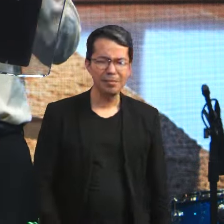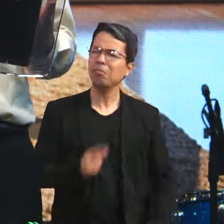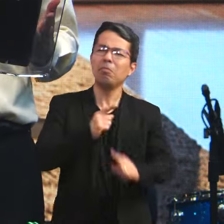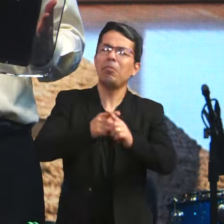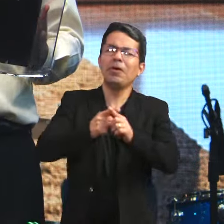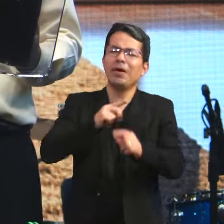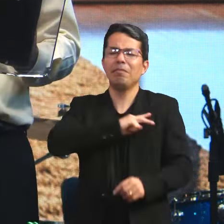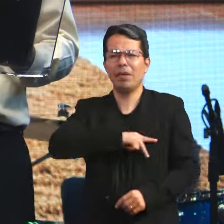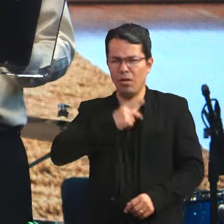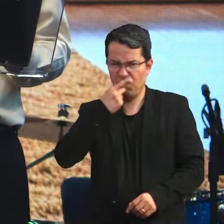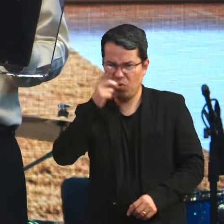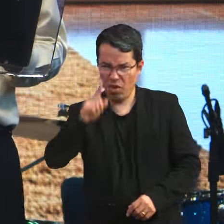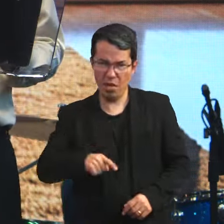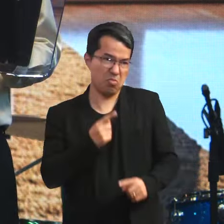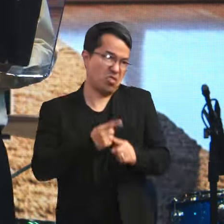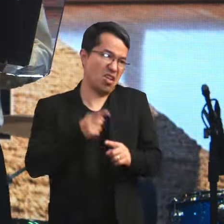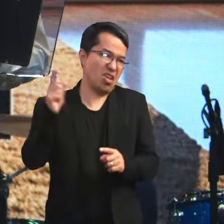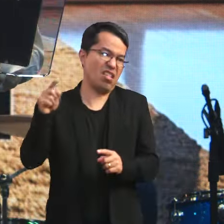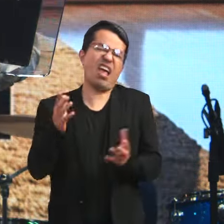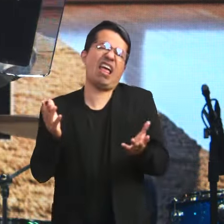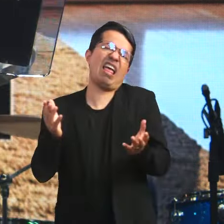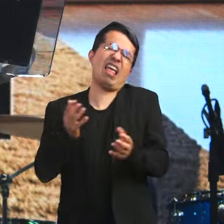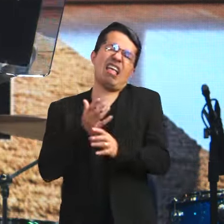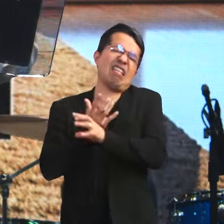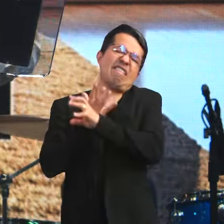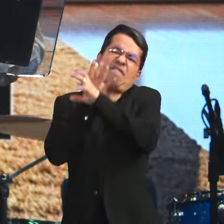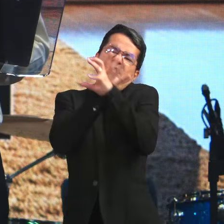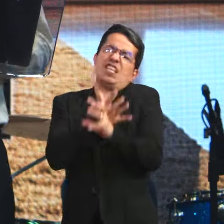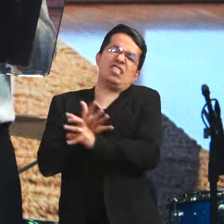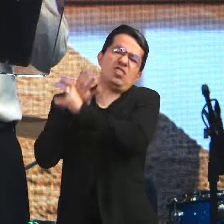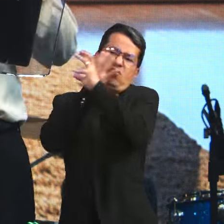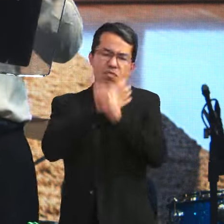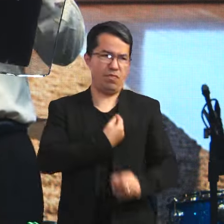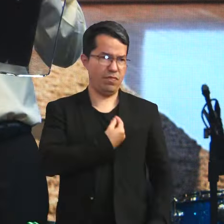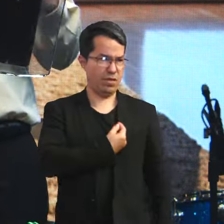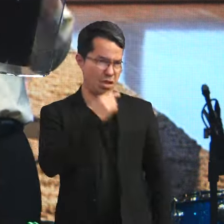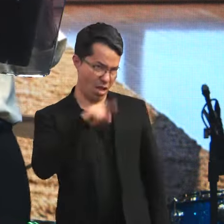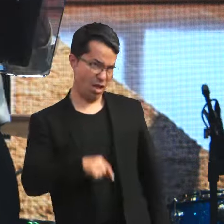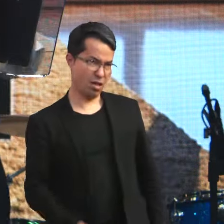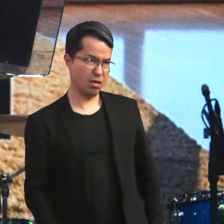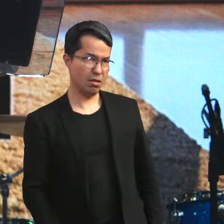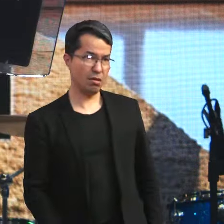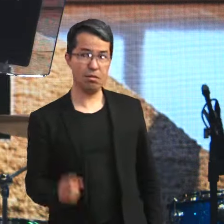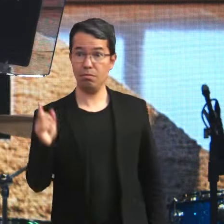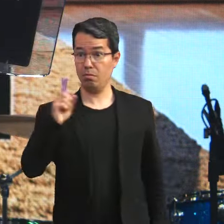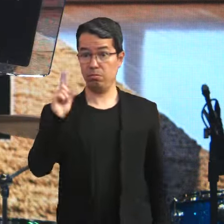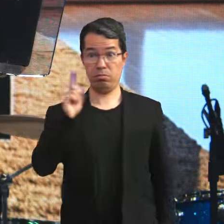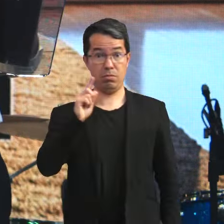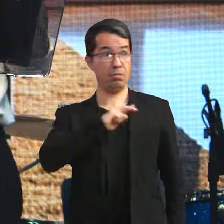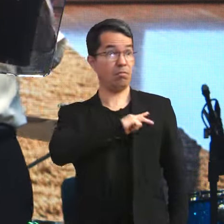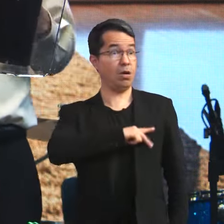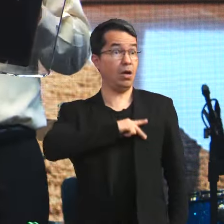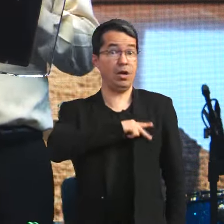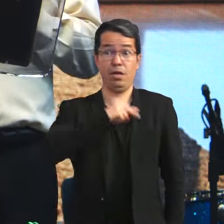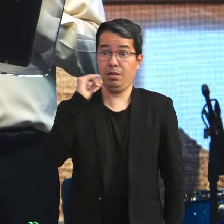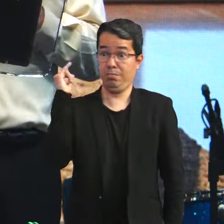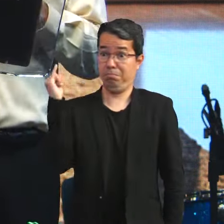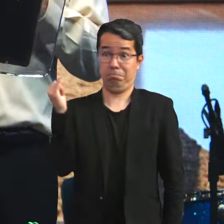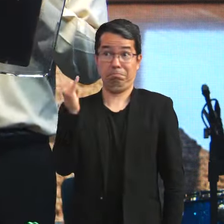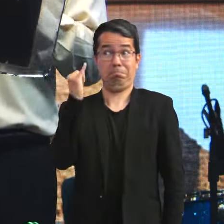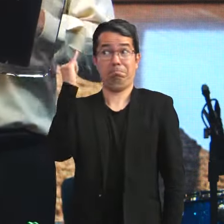pao intil não porque a vida de pao fosse inútil pao er important pao era uma pessa